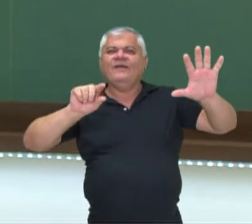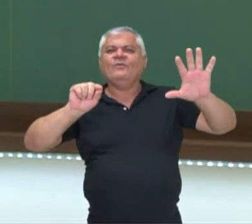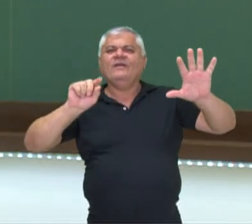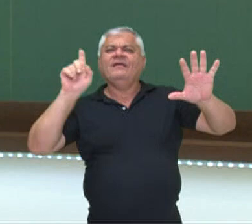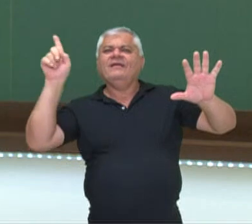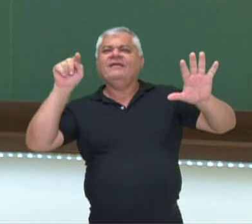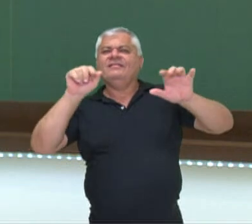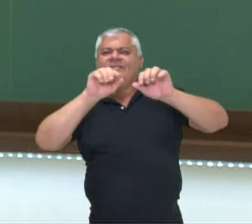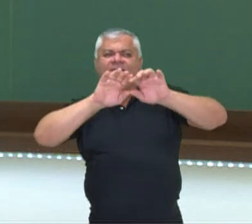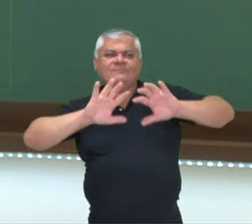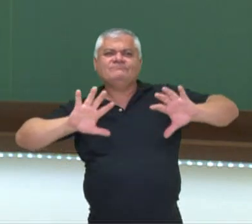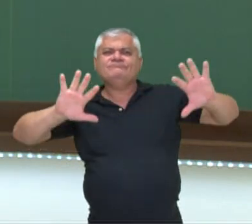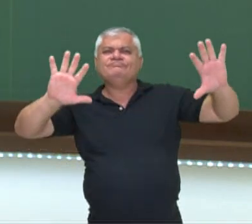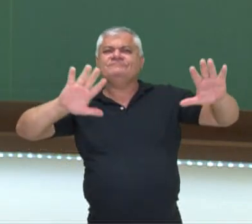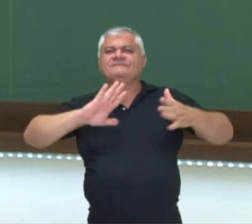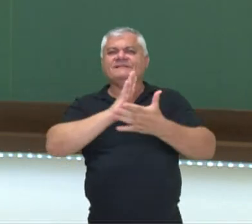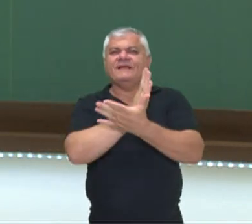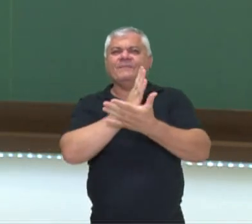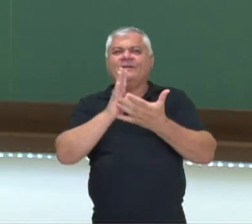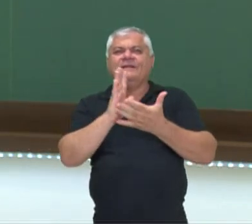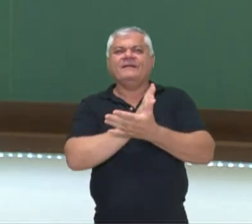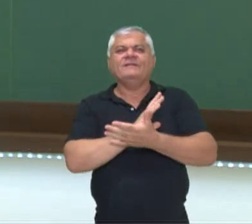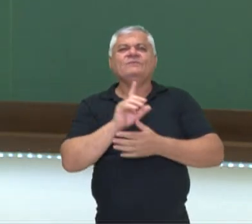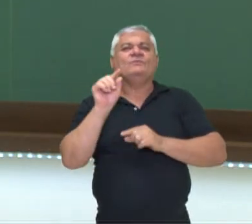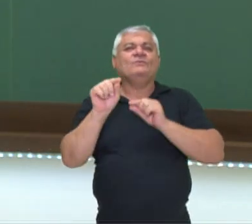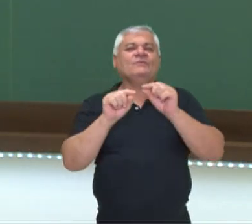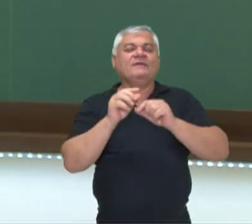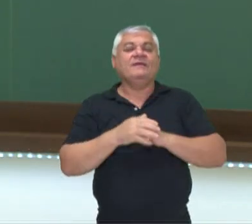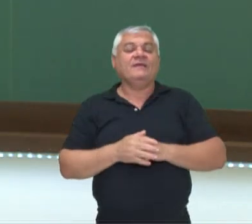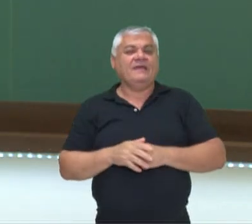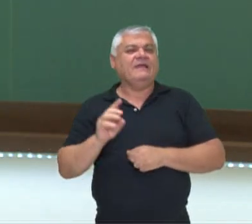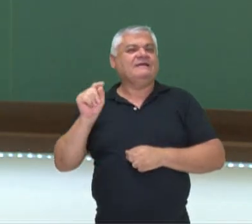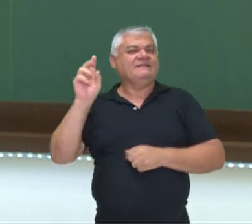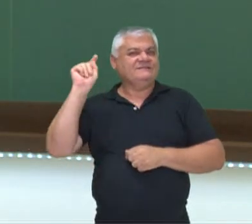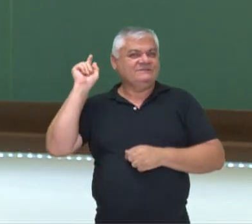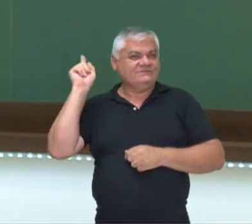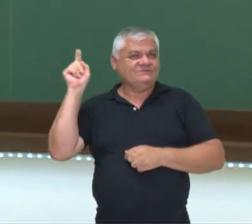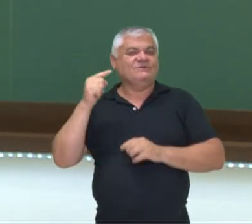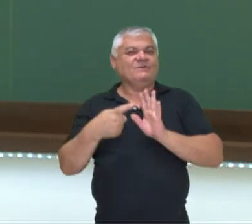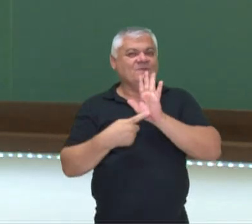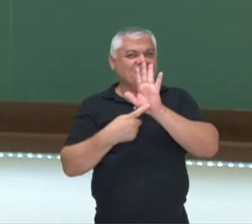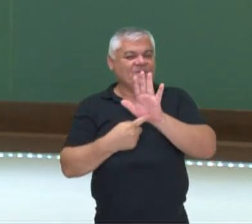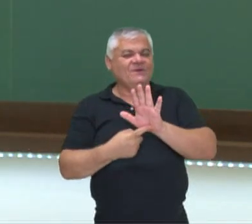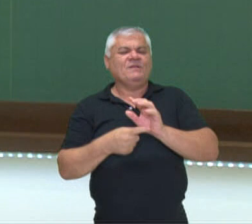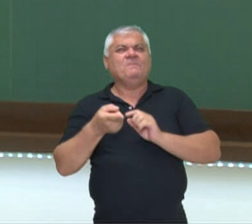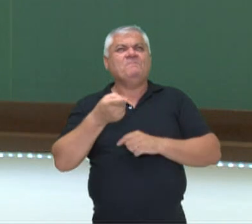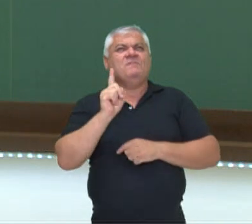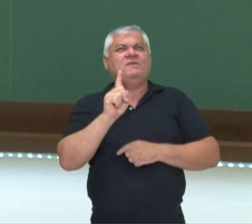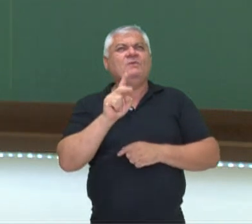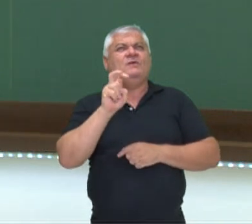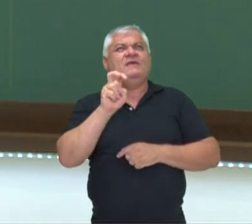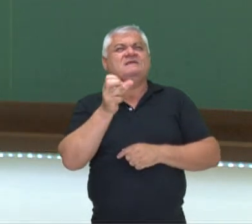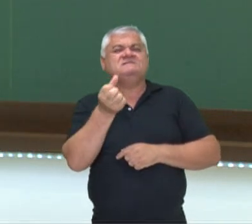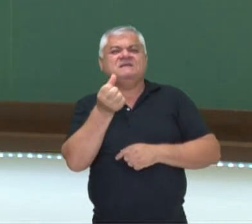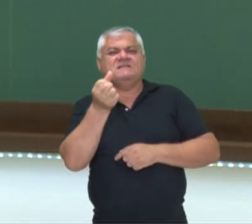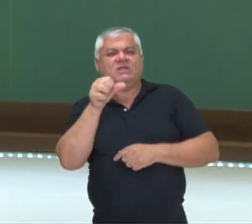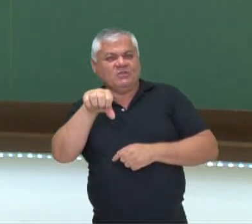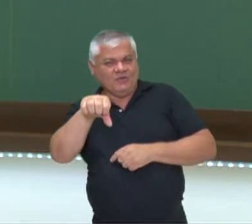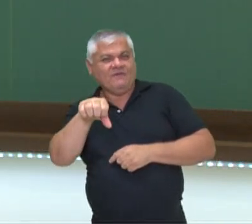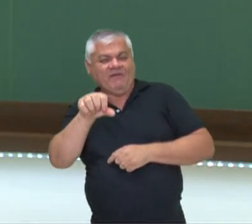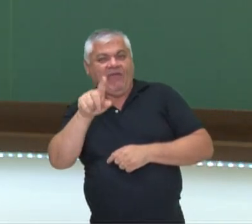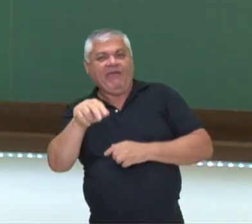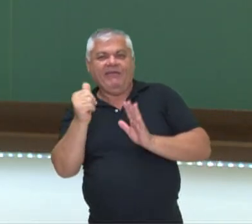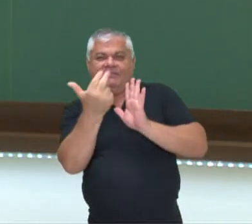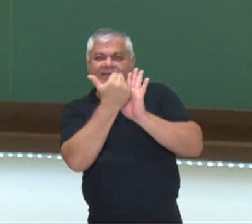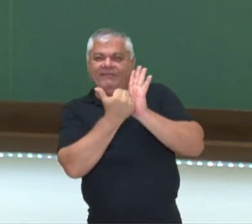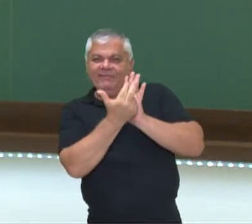mundial, vista a partir dessa projeção, que ela é uma das mais antigas, essa projeção é de 1569, esse desenho, e